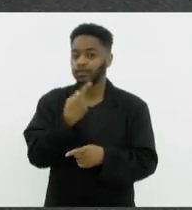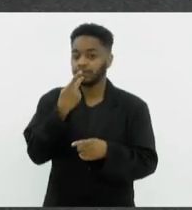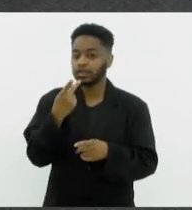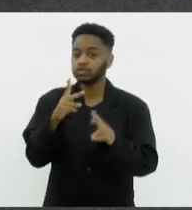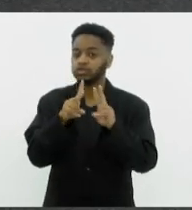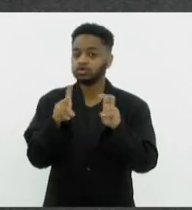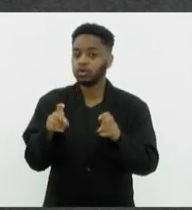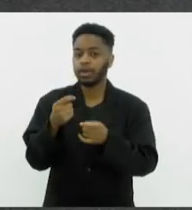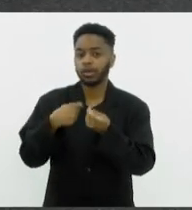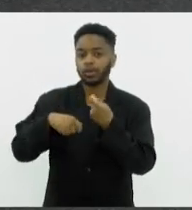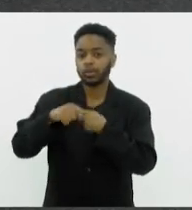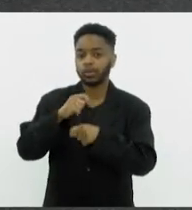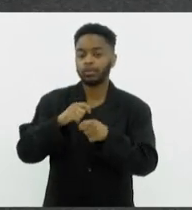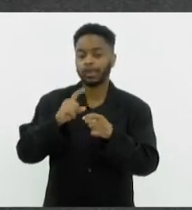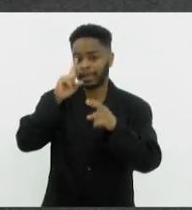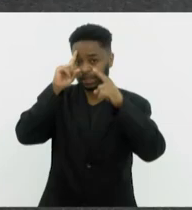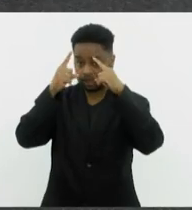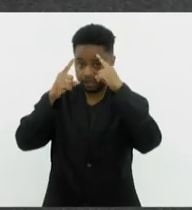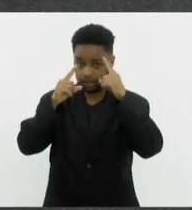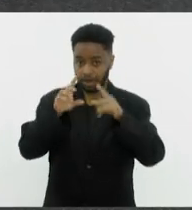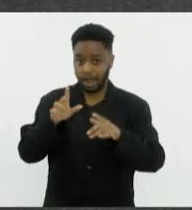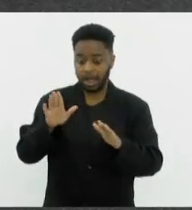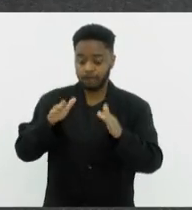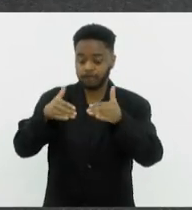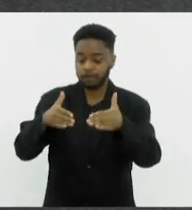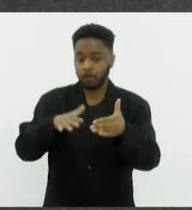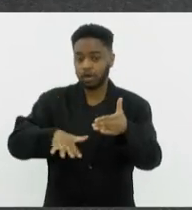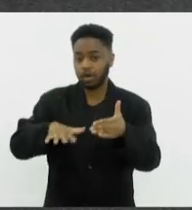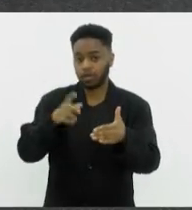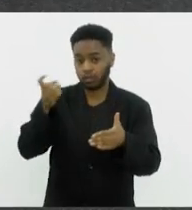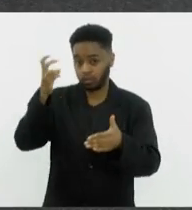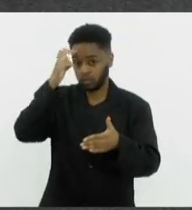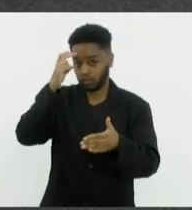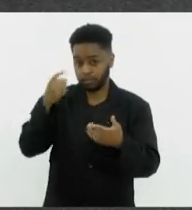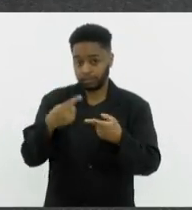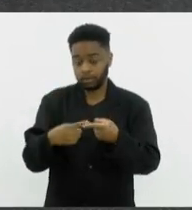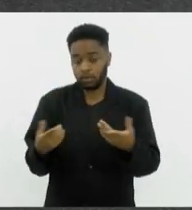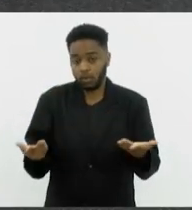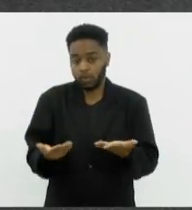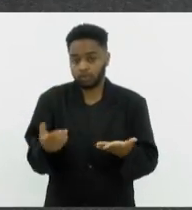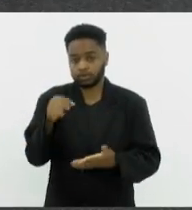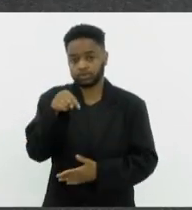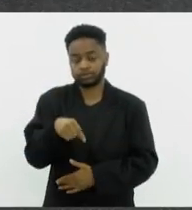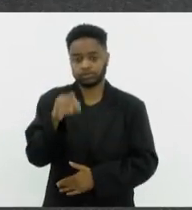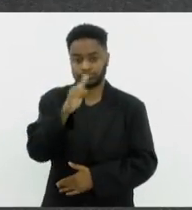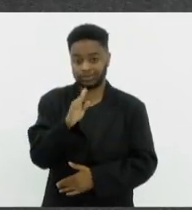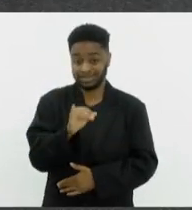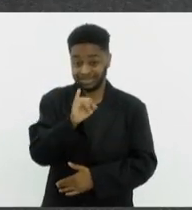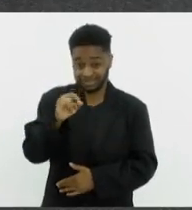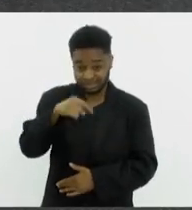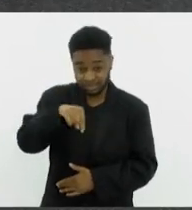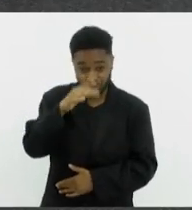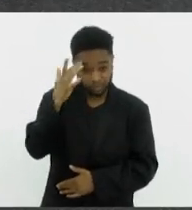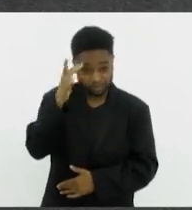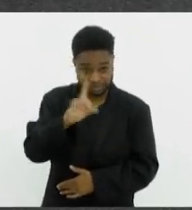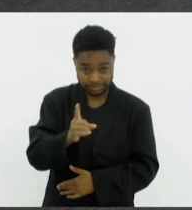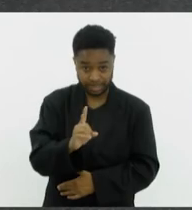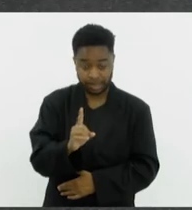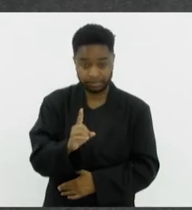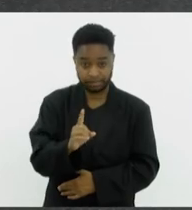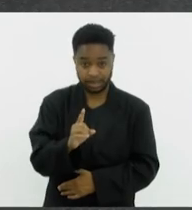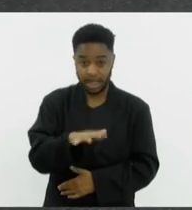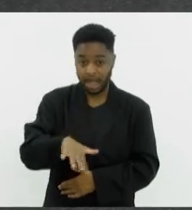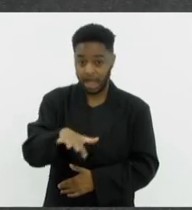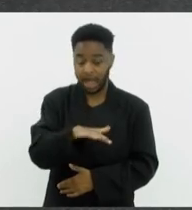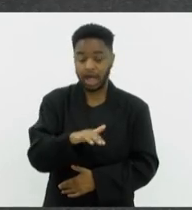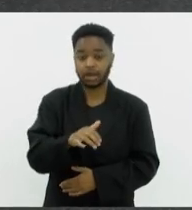criativa, da cadeia produtiva, da cultura. Hoje, no Brasil, para quem não sabe, a cadeia produtiva da